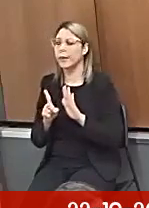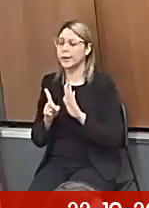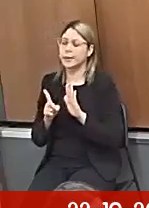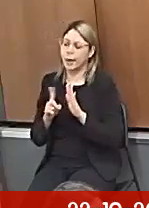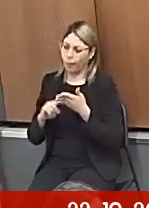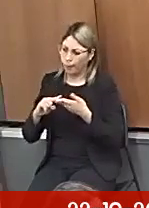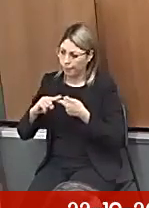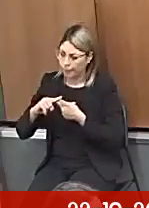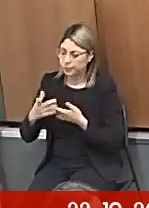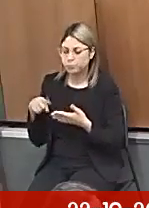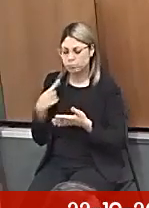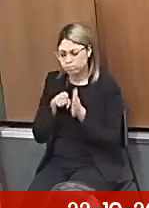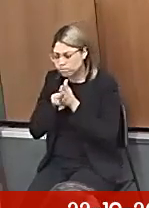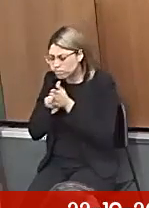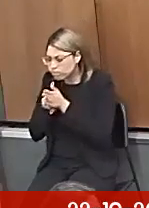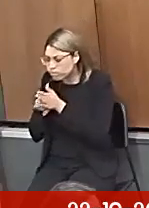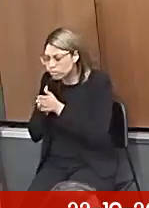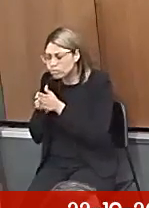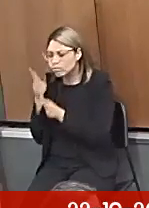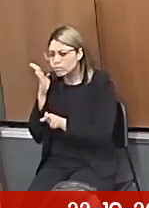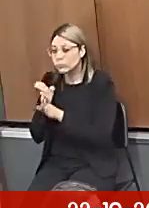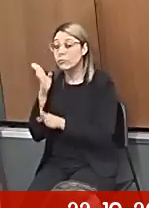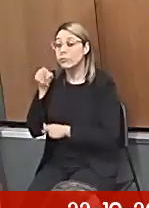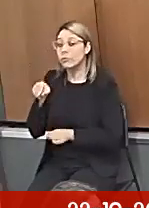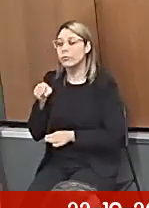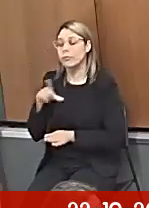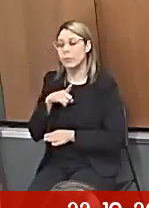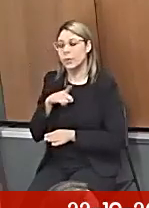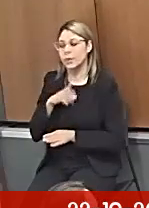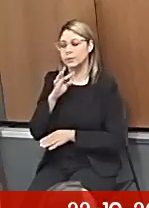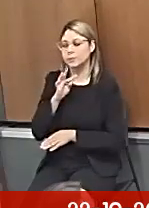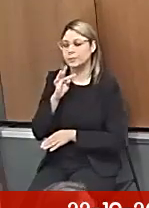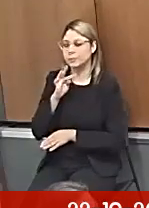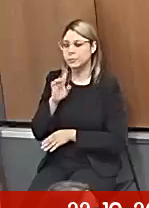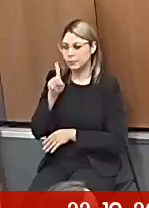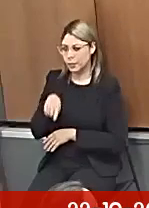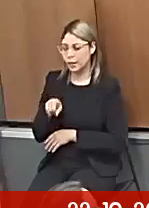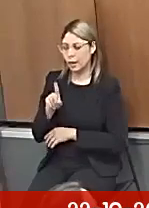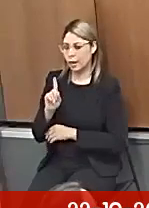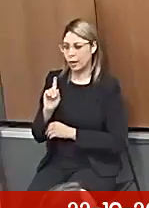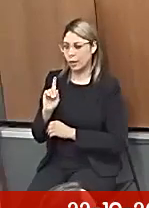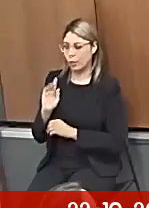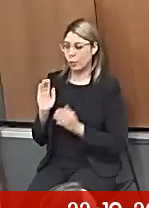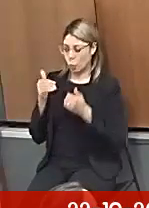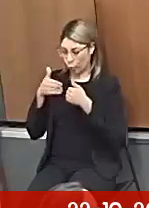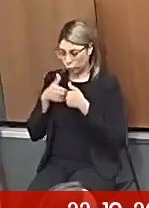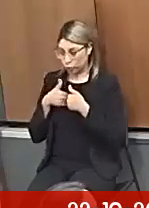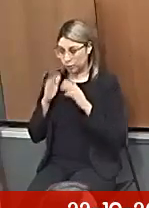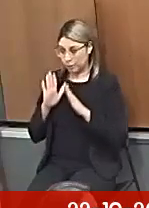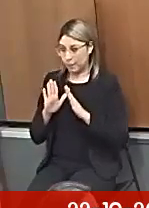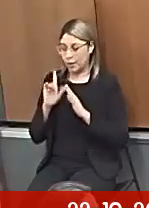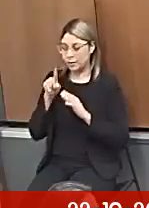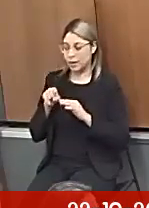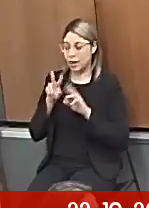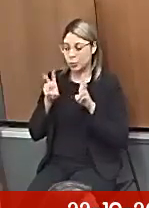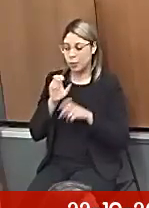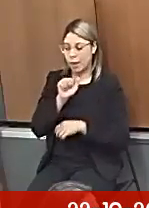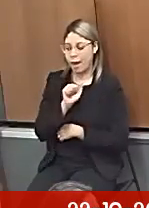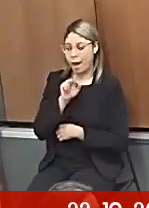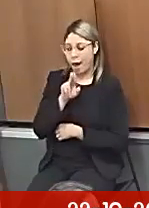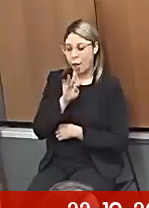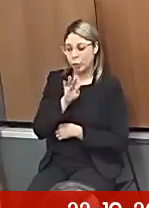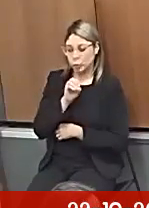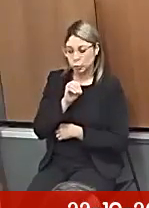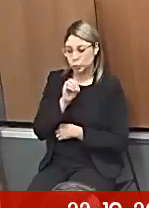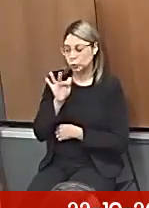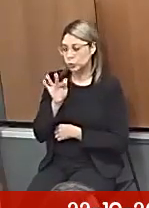de coisa. E a gente foi investigar e a gente descobriu que ele tem o transtorno do espectro autista de alto funcionamento. Agora ele está com